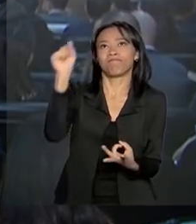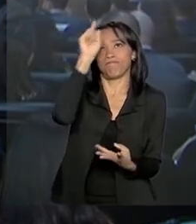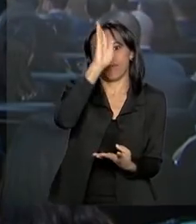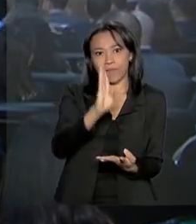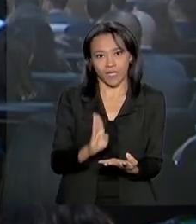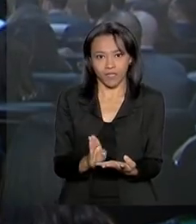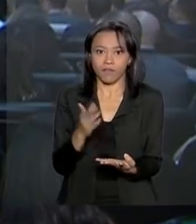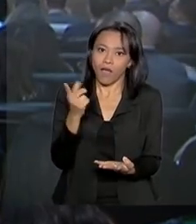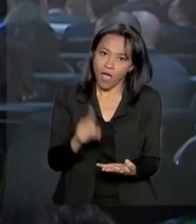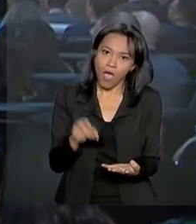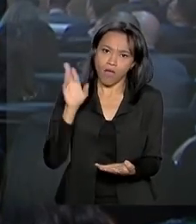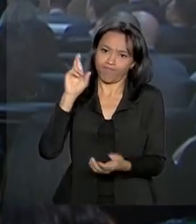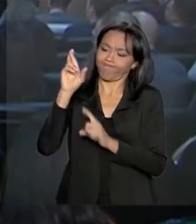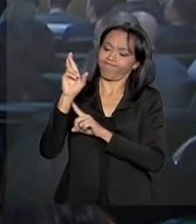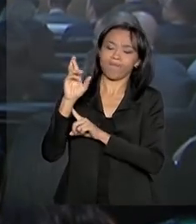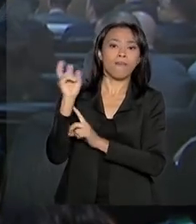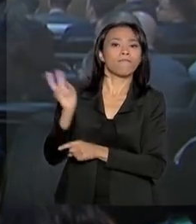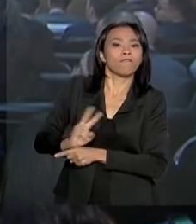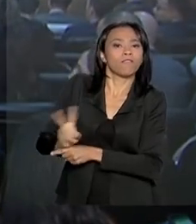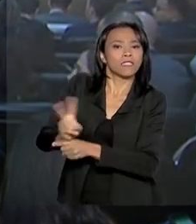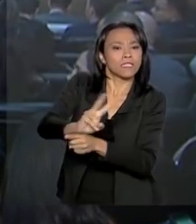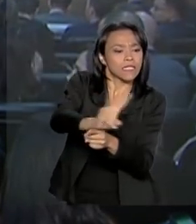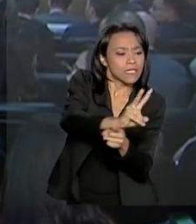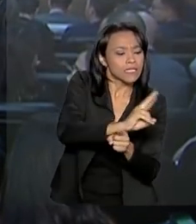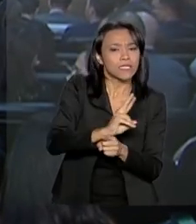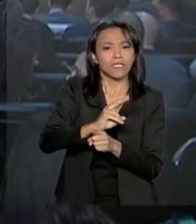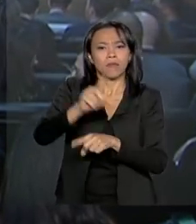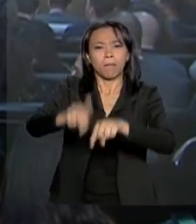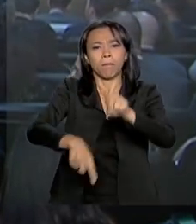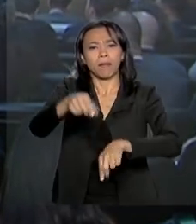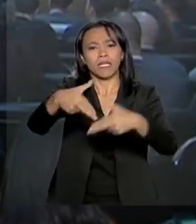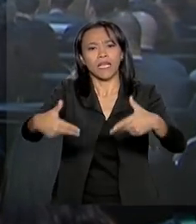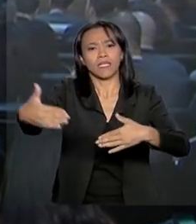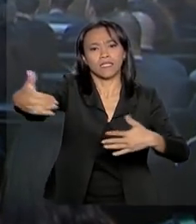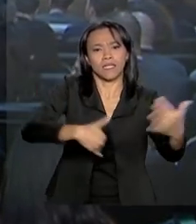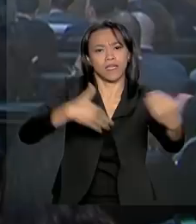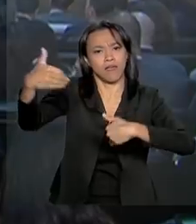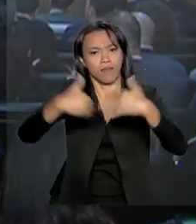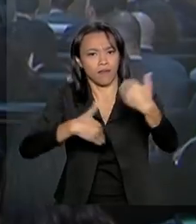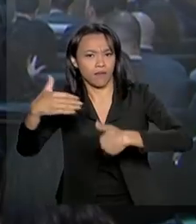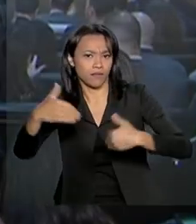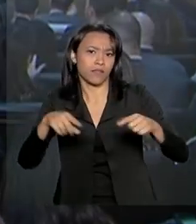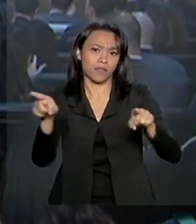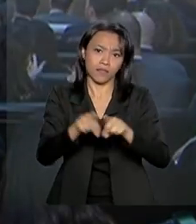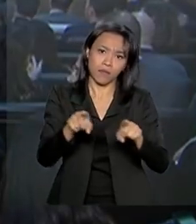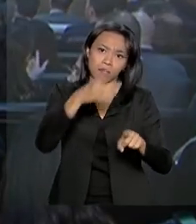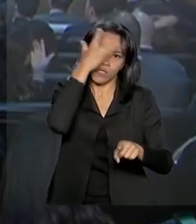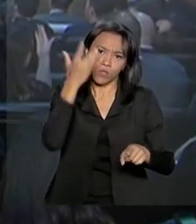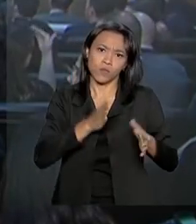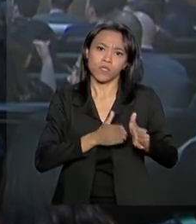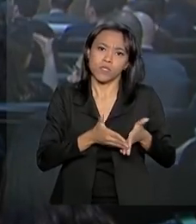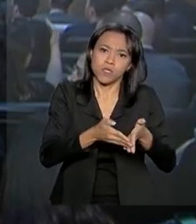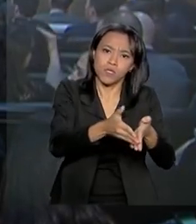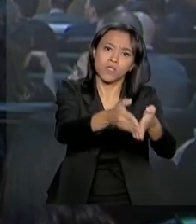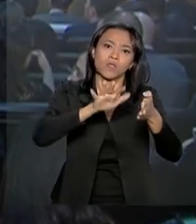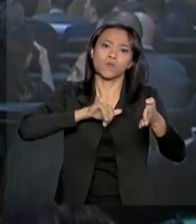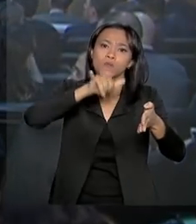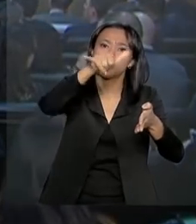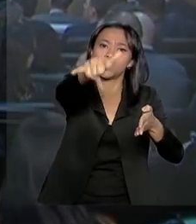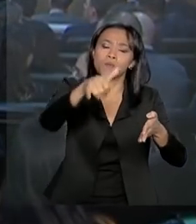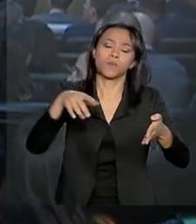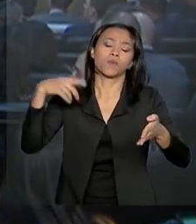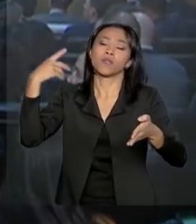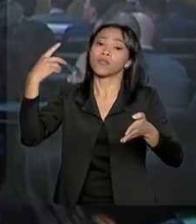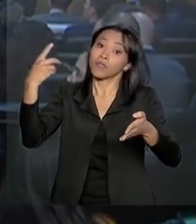a Anvisa, por exemplo, que fiscaliza a entrada de produtos e pessoas nos portos, nos aeroportos e nas fronteiras